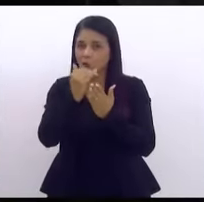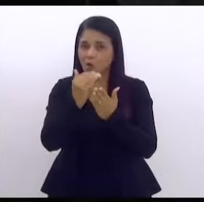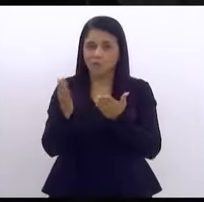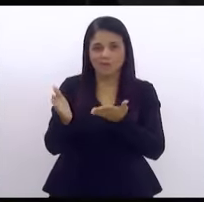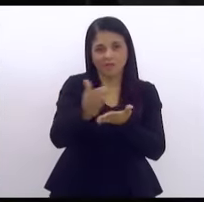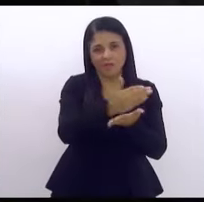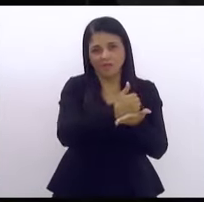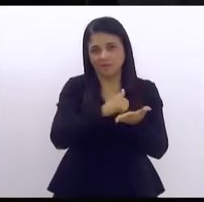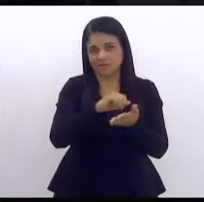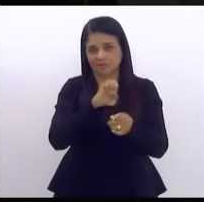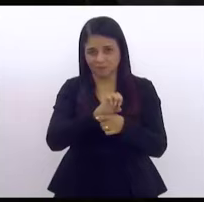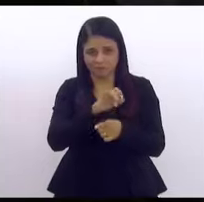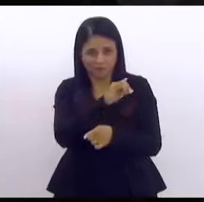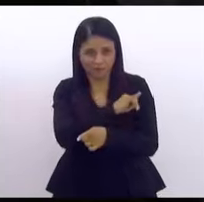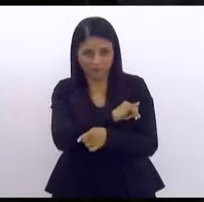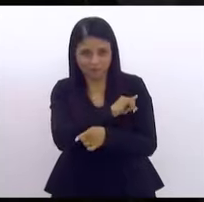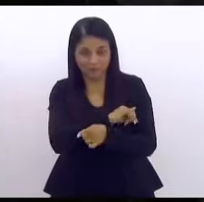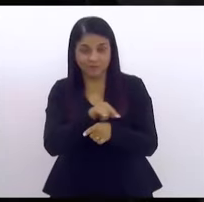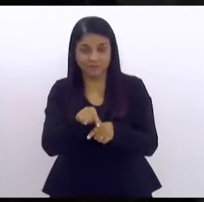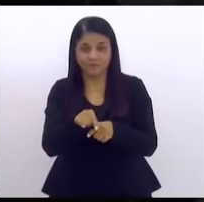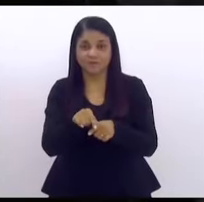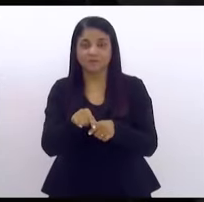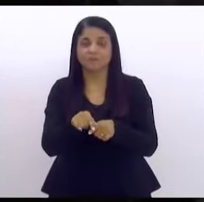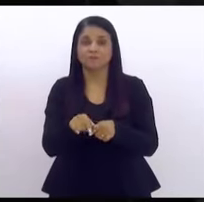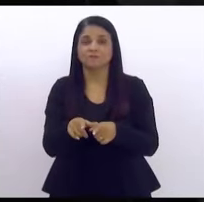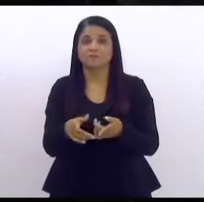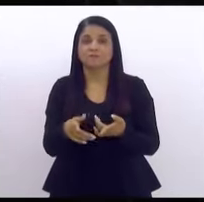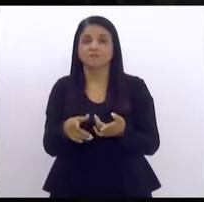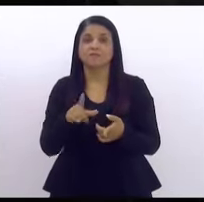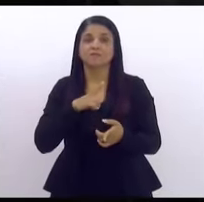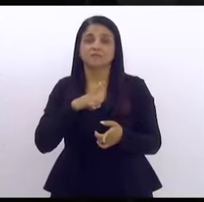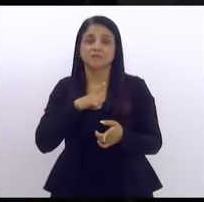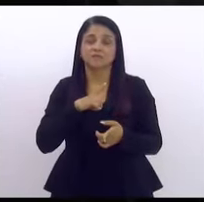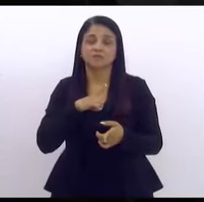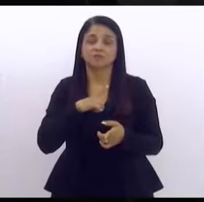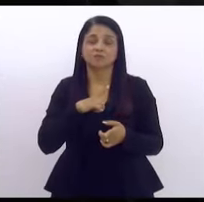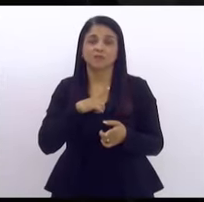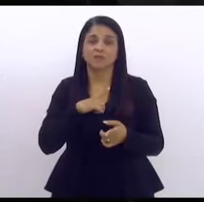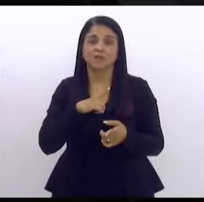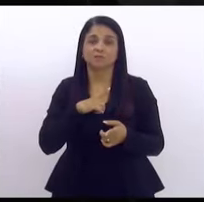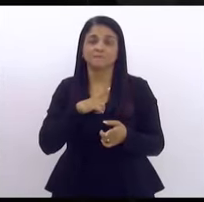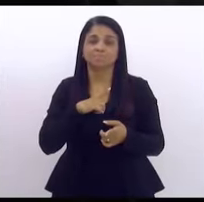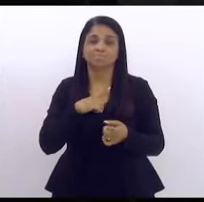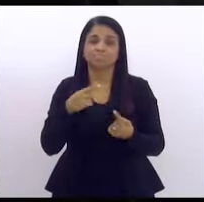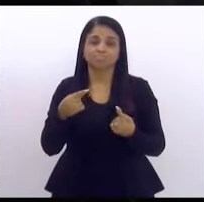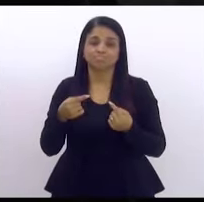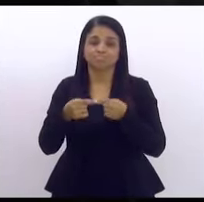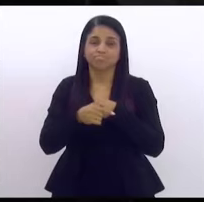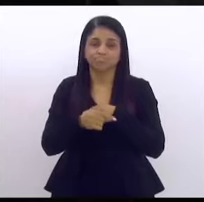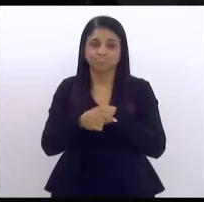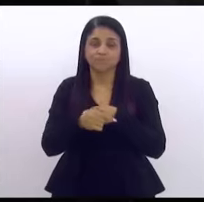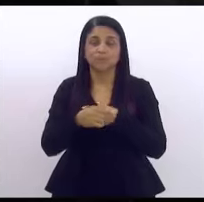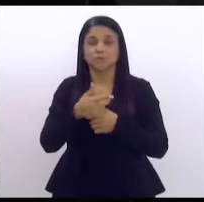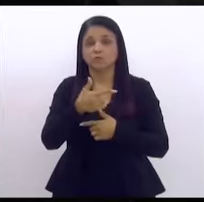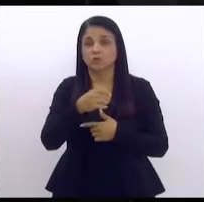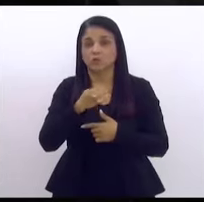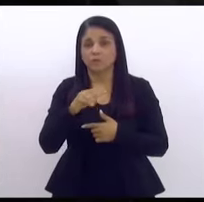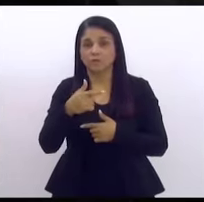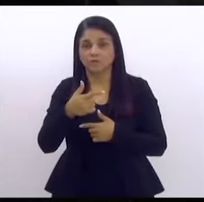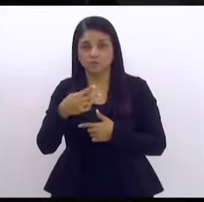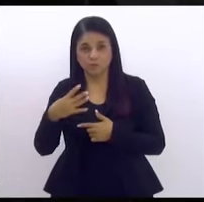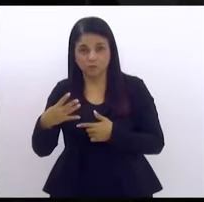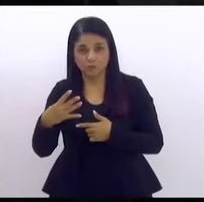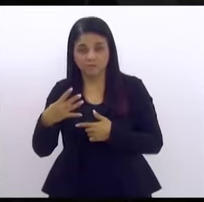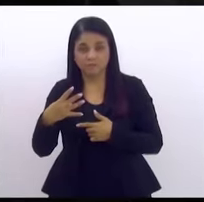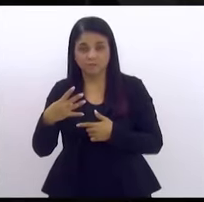Estado do Rio de Janeiro. Como se não bastasse, temos ainda a contradição nisso. Para 2024, está